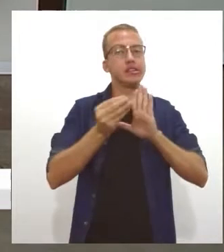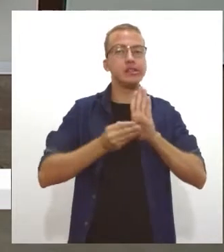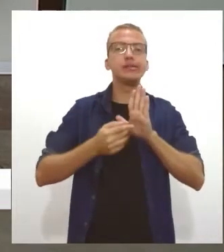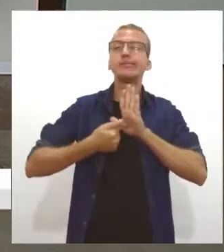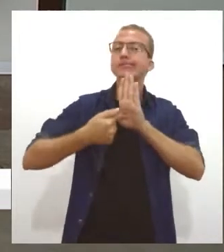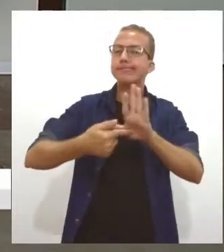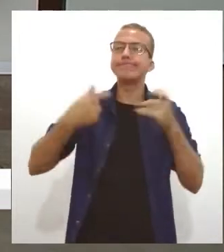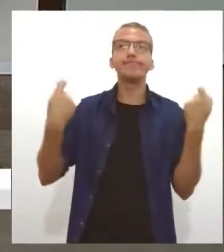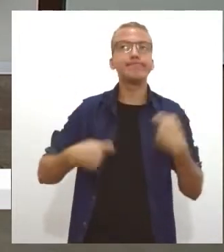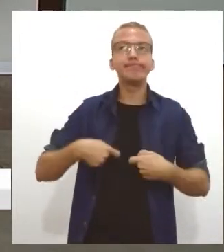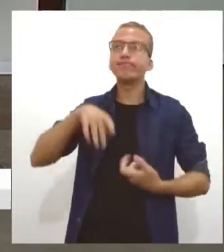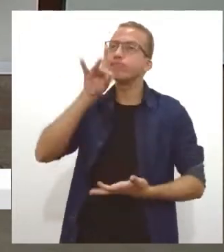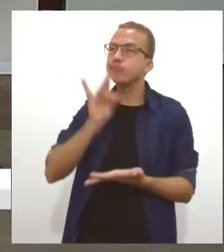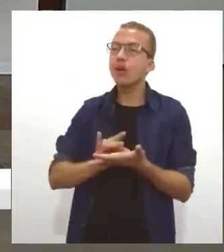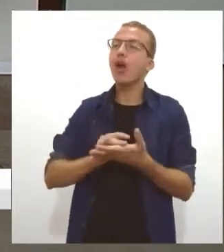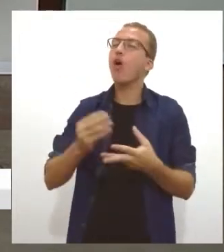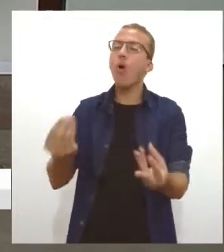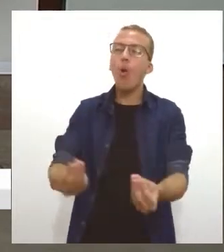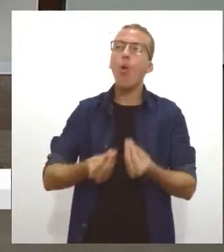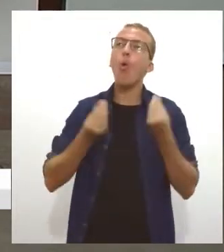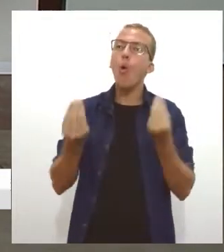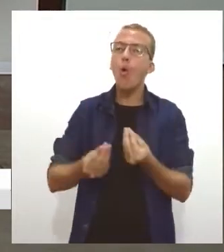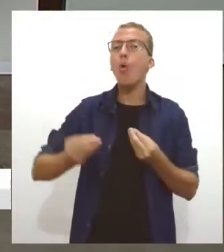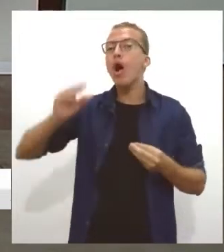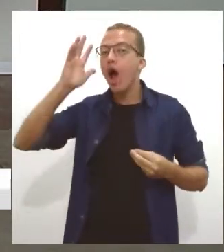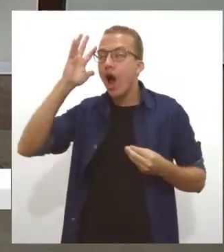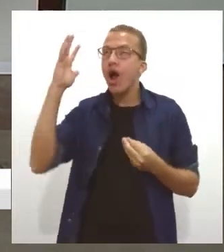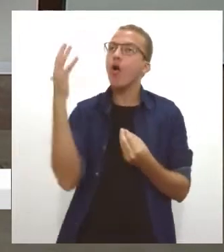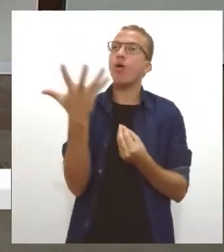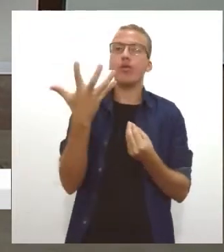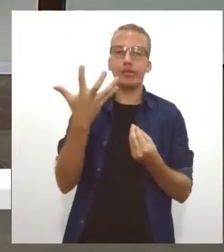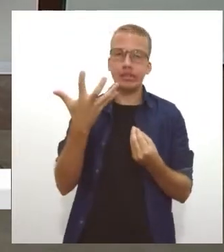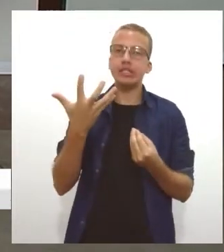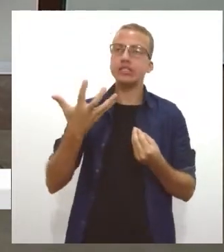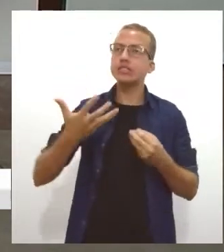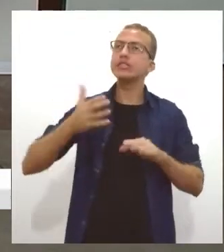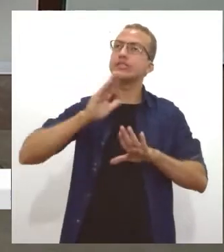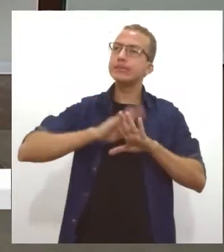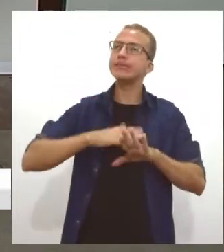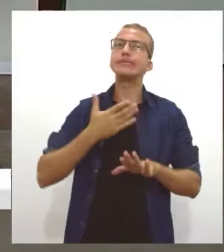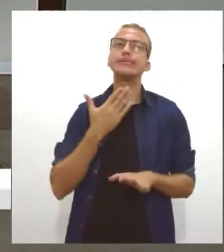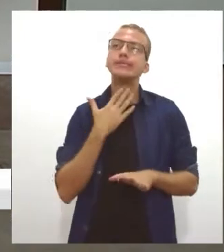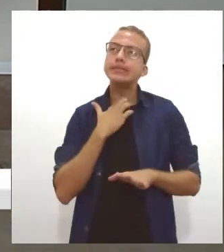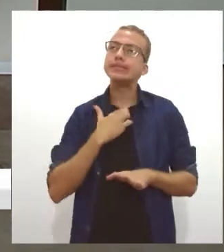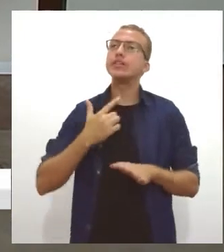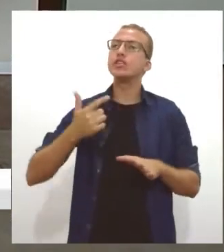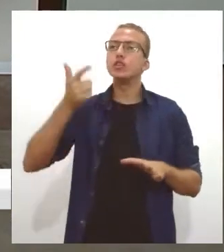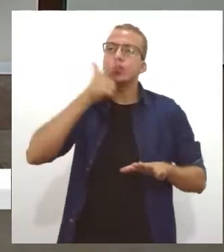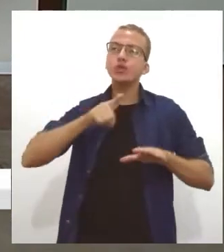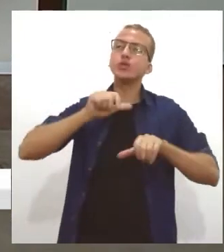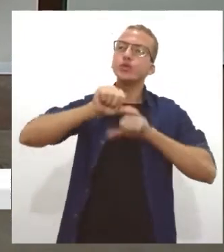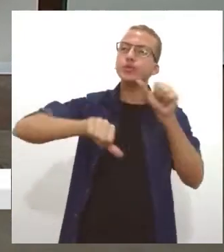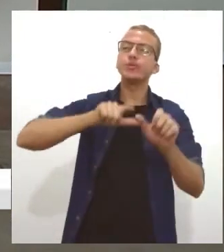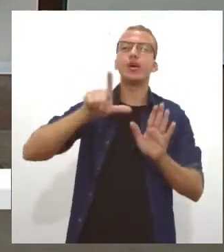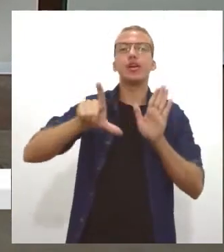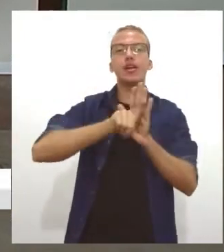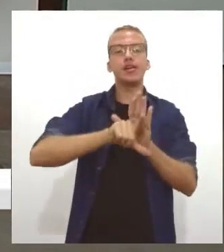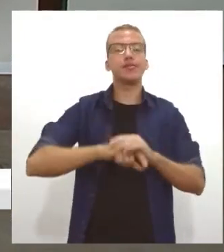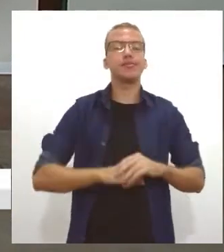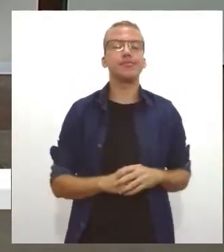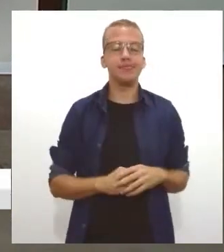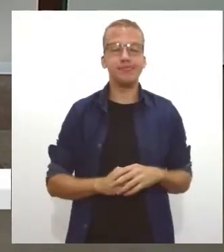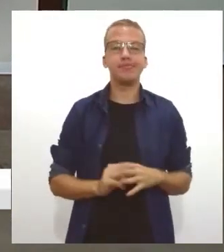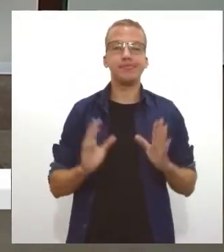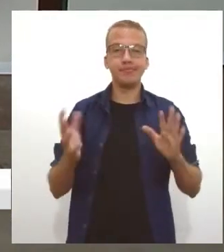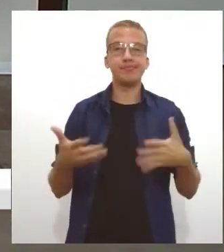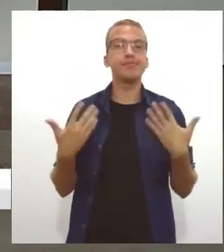né? Mas como é que se deu essa motivação para, de fato, transformar isso em lei? Pronto, ele parte exatamente de a gente